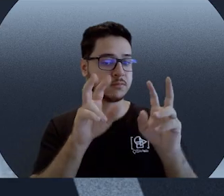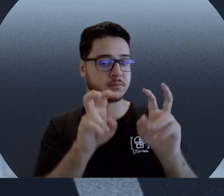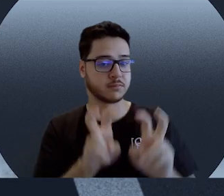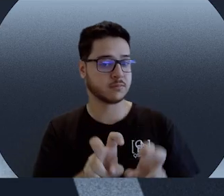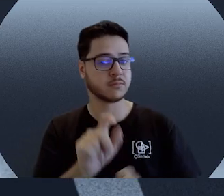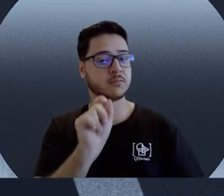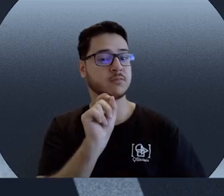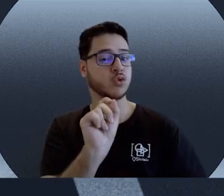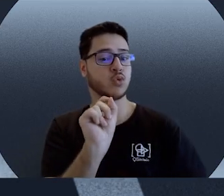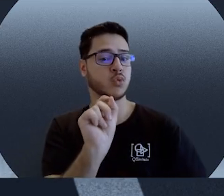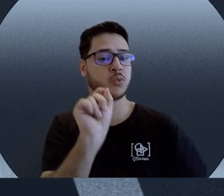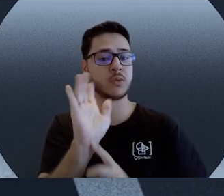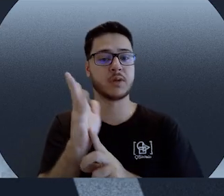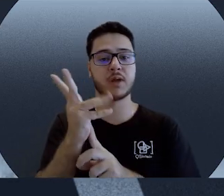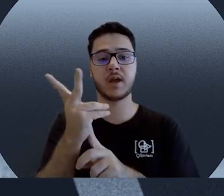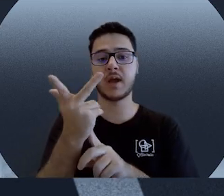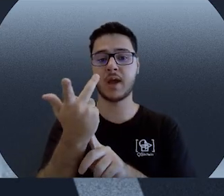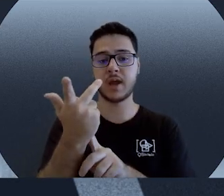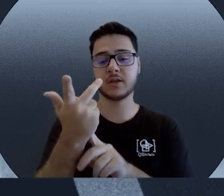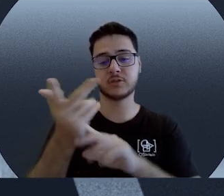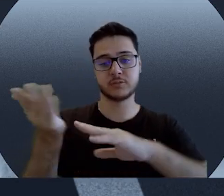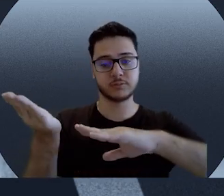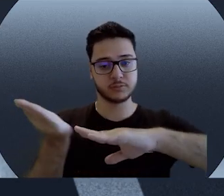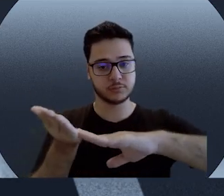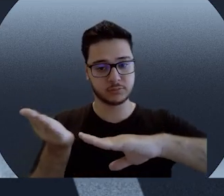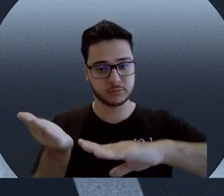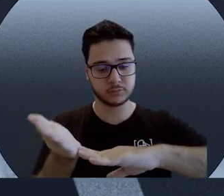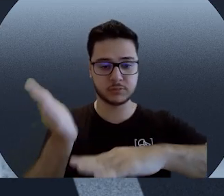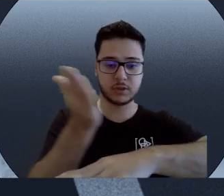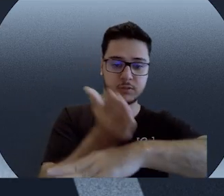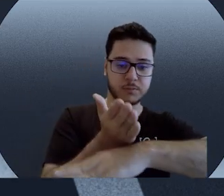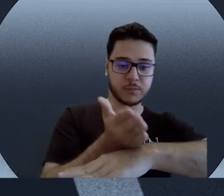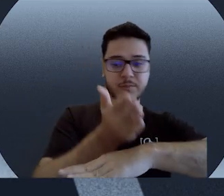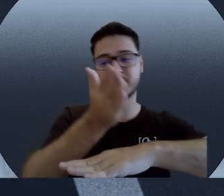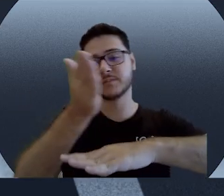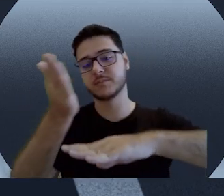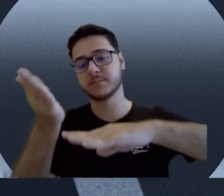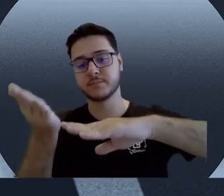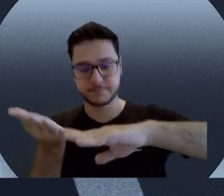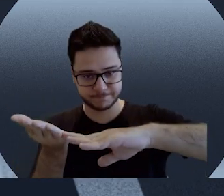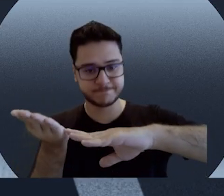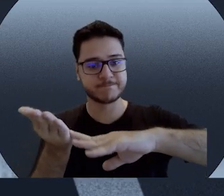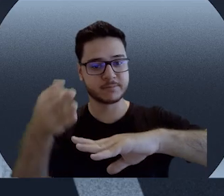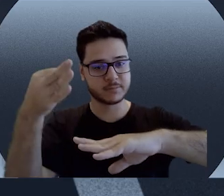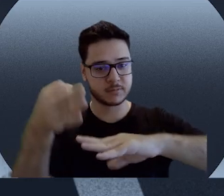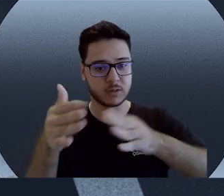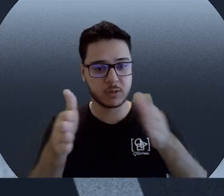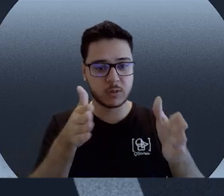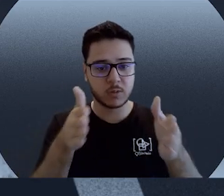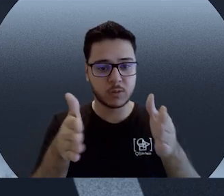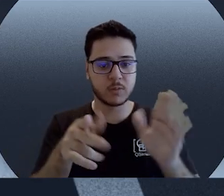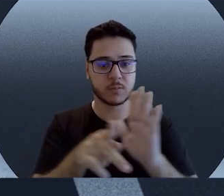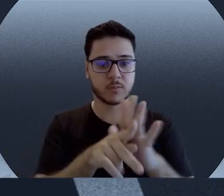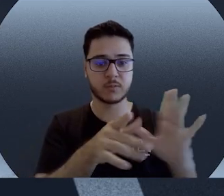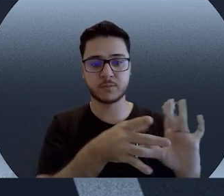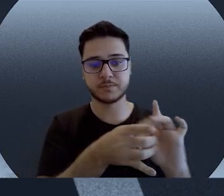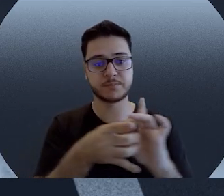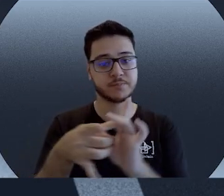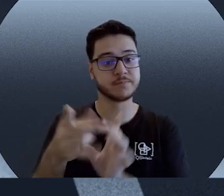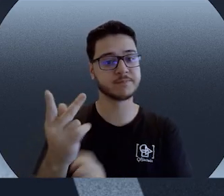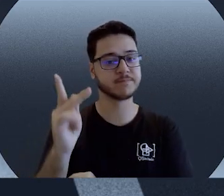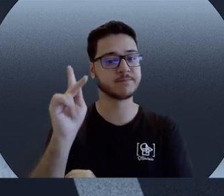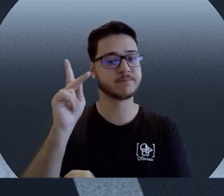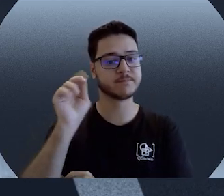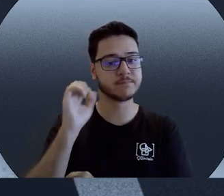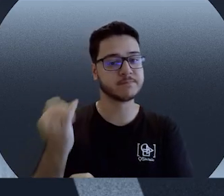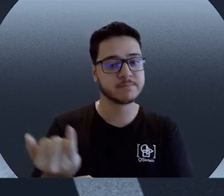arte contemporânea, né? Esse momento da virada da arte moderna para a arte contemporânea, um contexto histórico é muito importante,